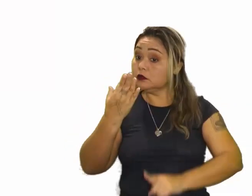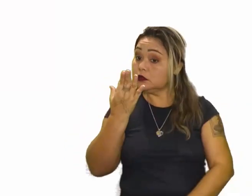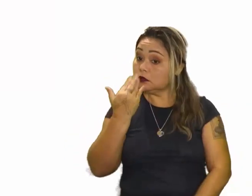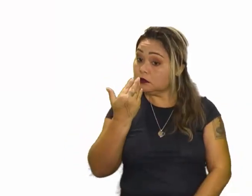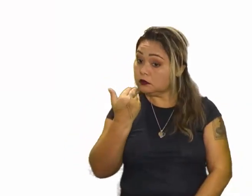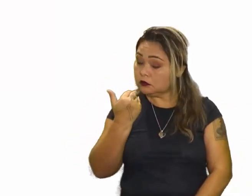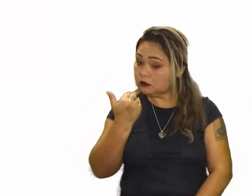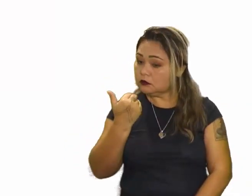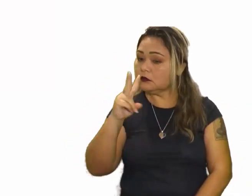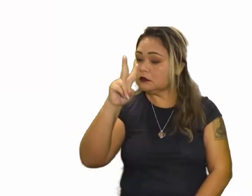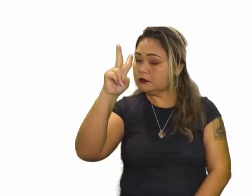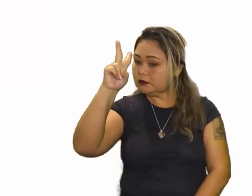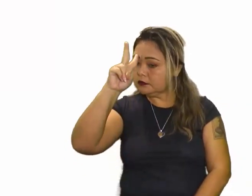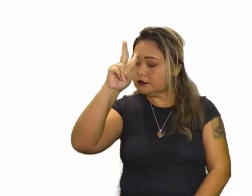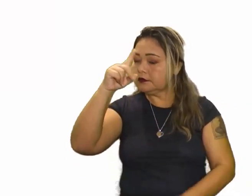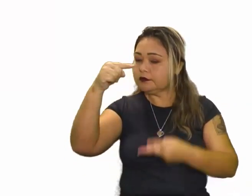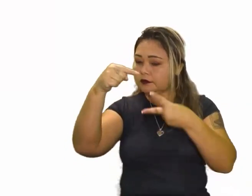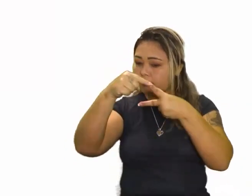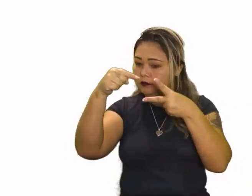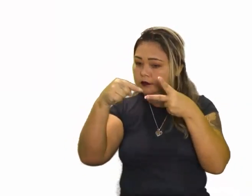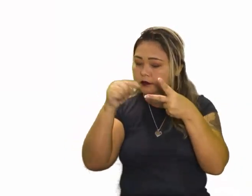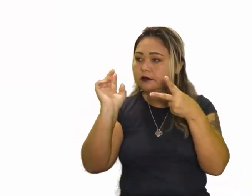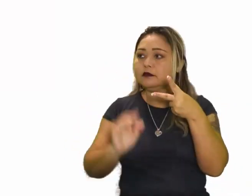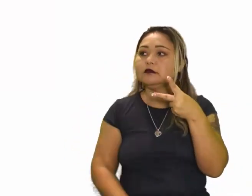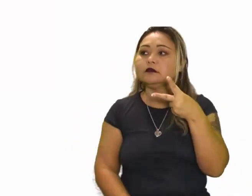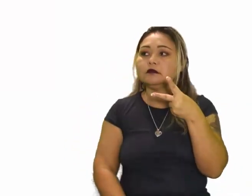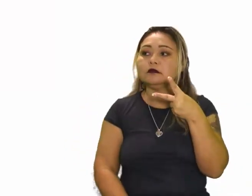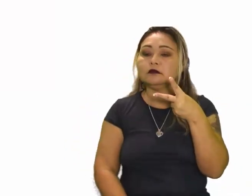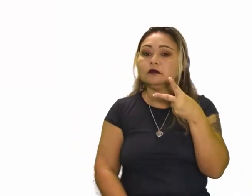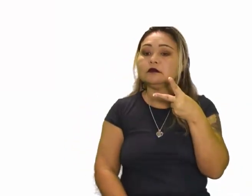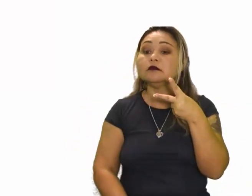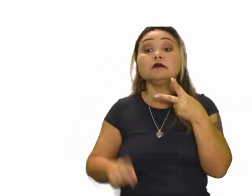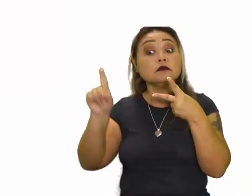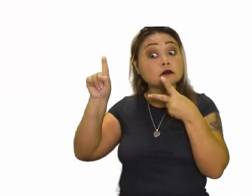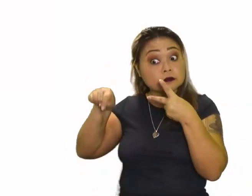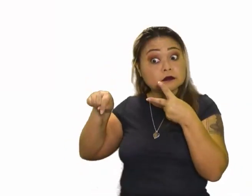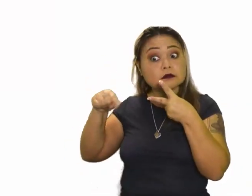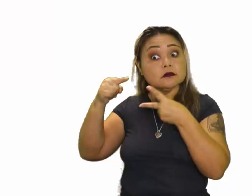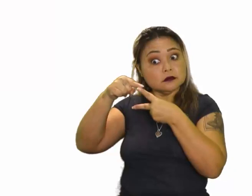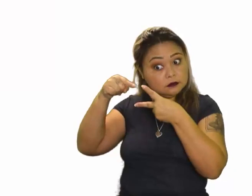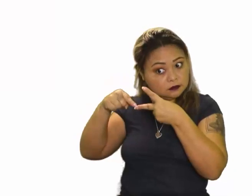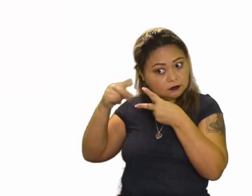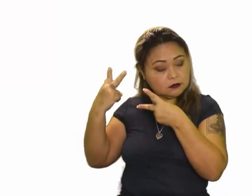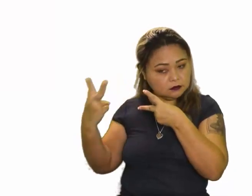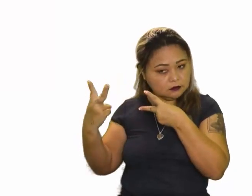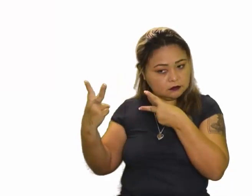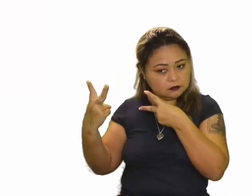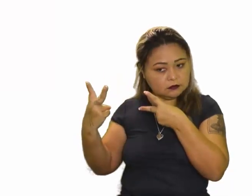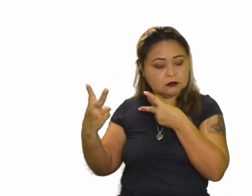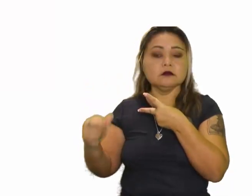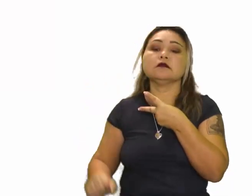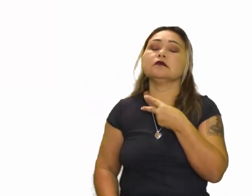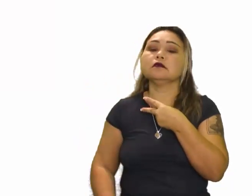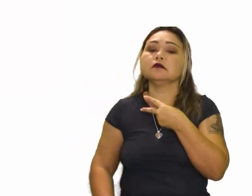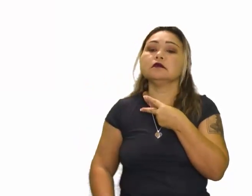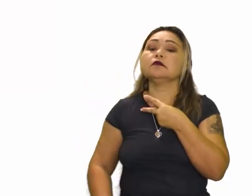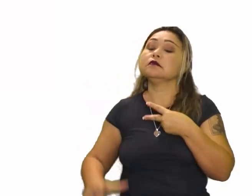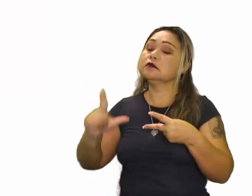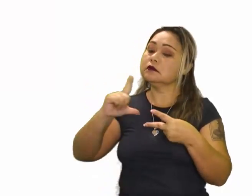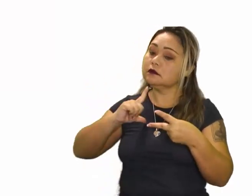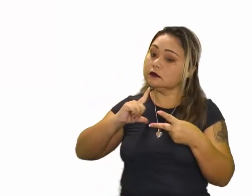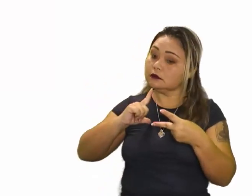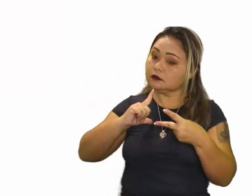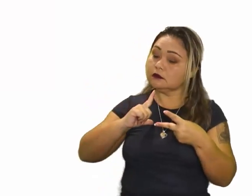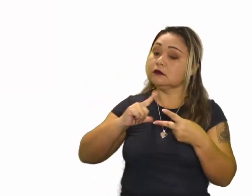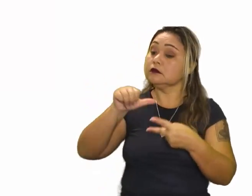alimentação, eu lembro que são 2. Não é não, Adelina? São 2 tipos. Tem uma